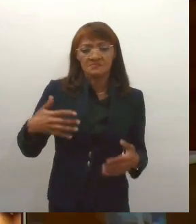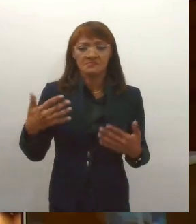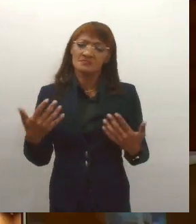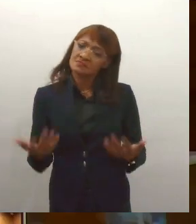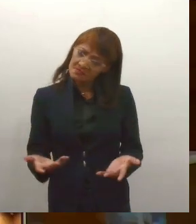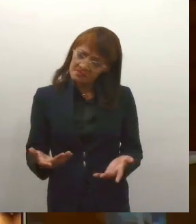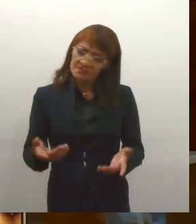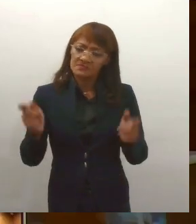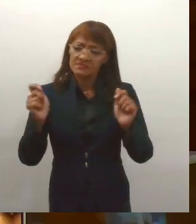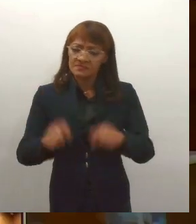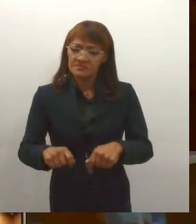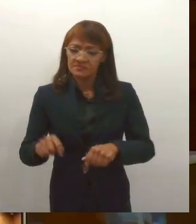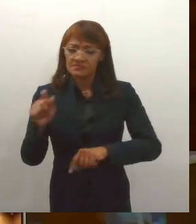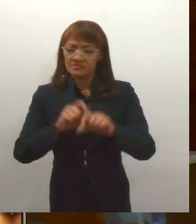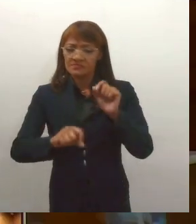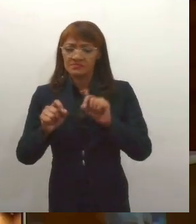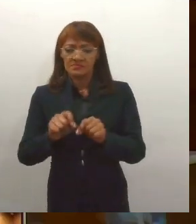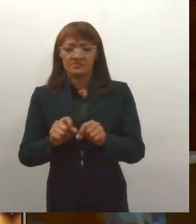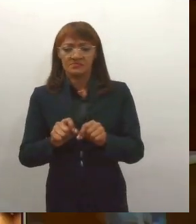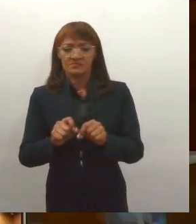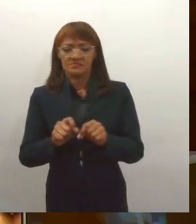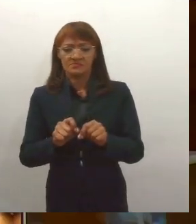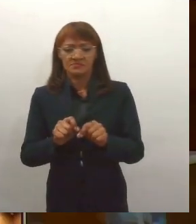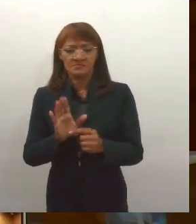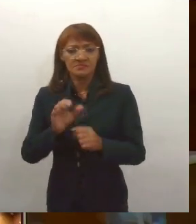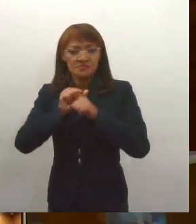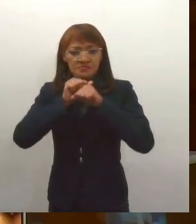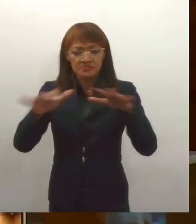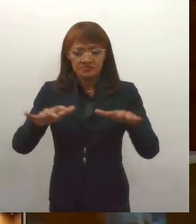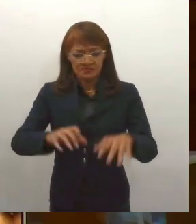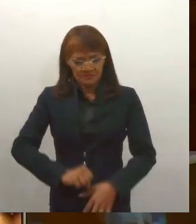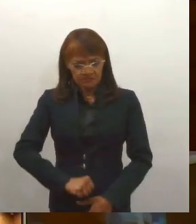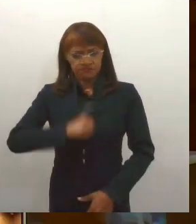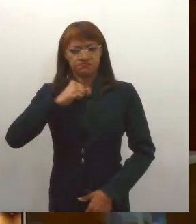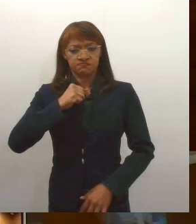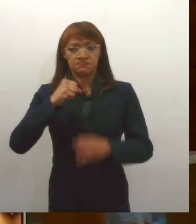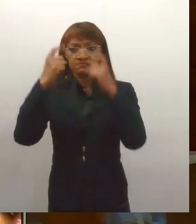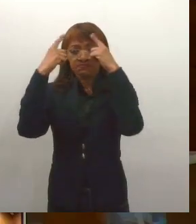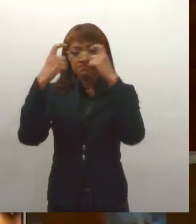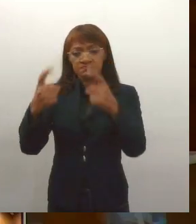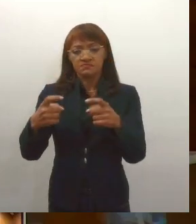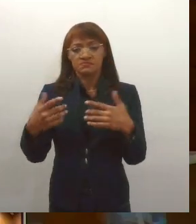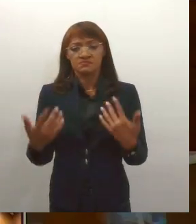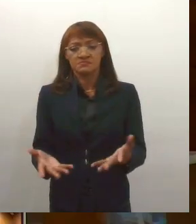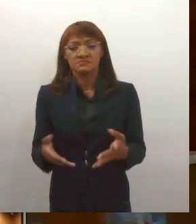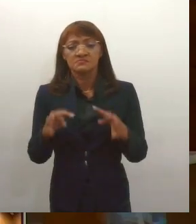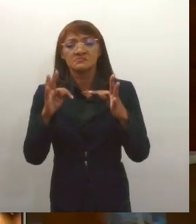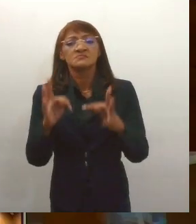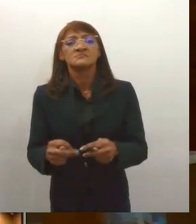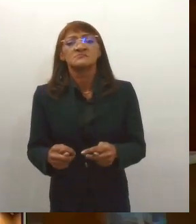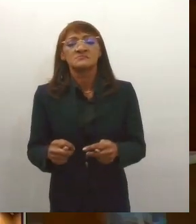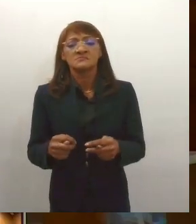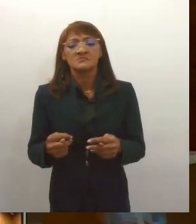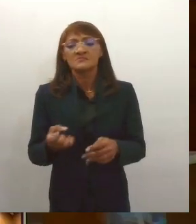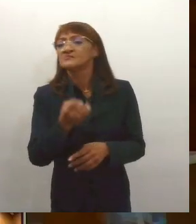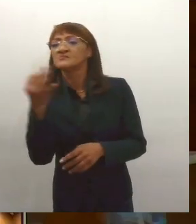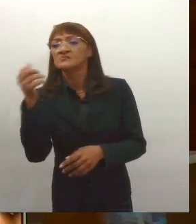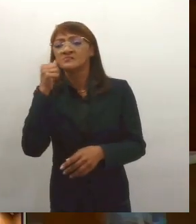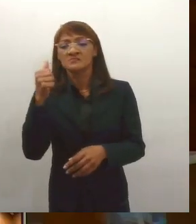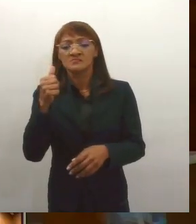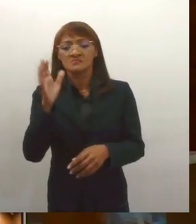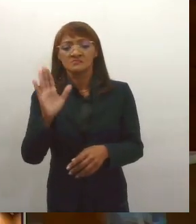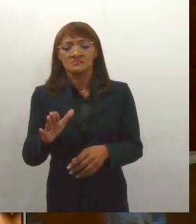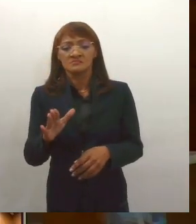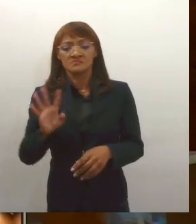ódio de violência tantas pessoas são assassinadas no meio da rua simplesmente por passar então Eh espero